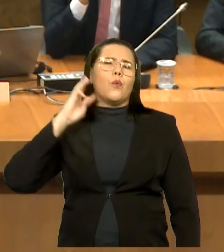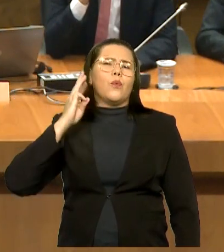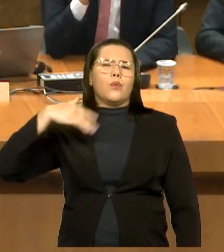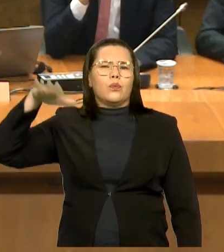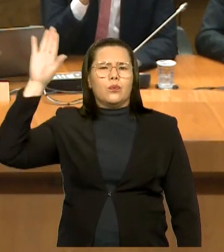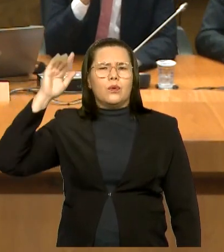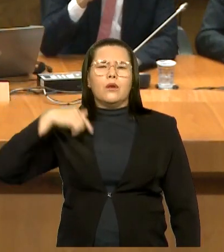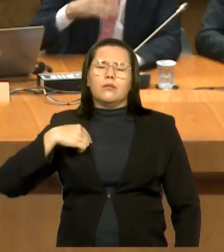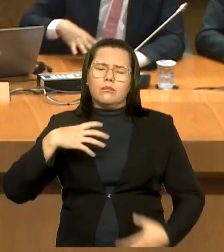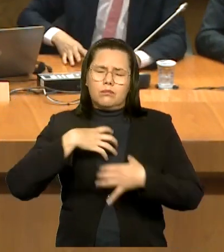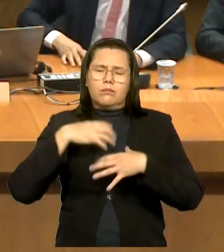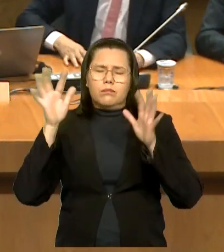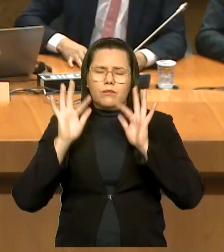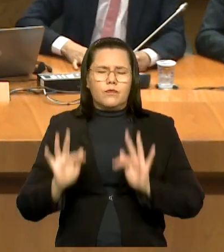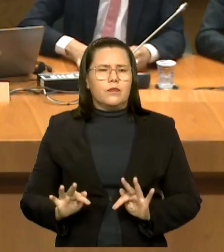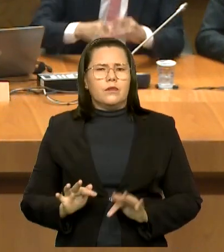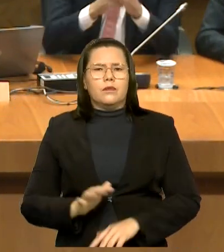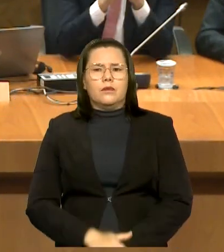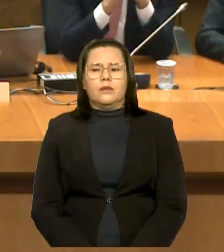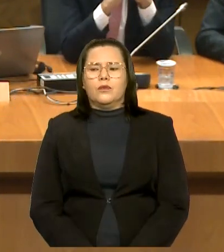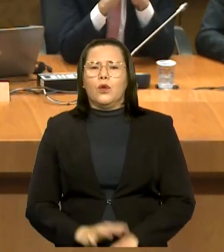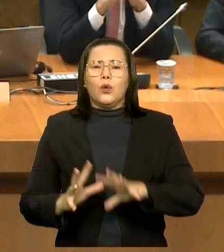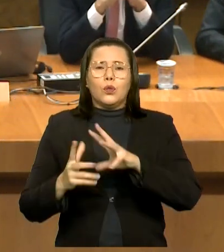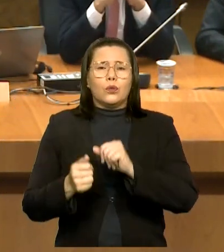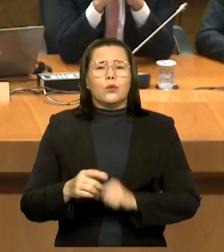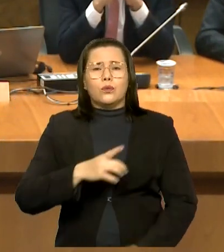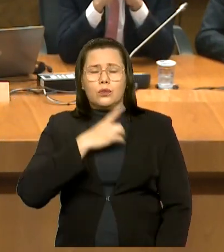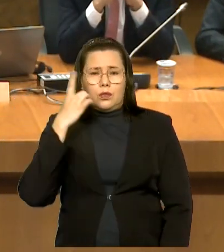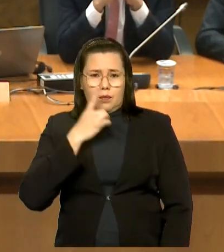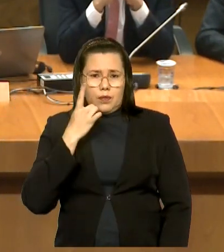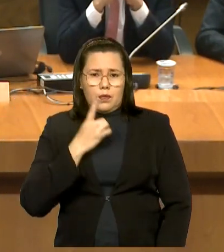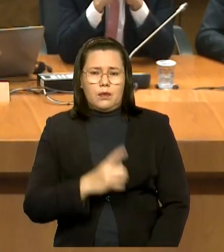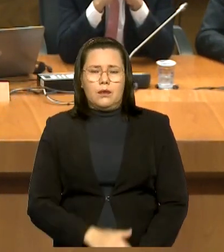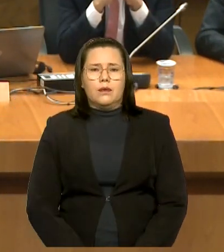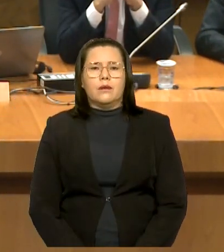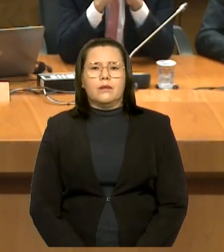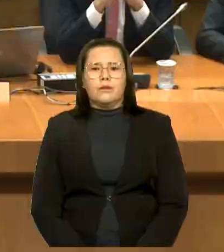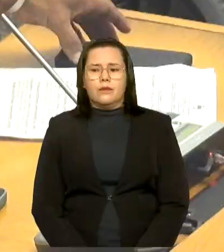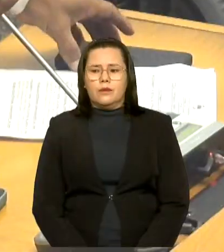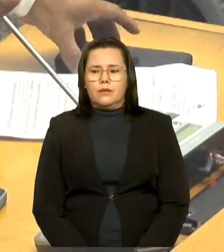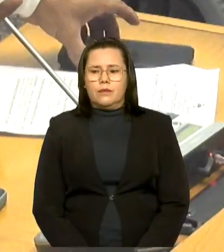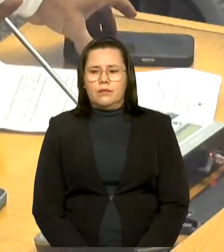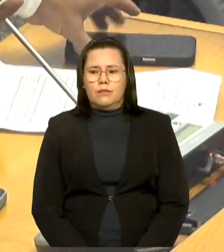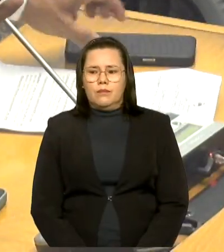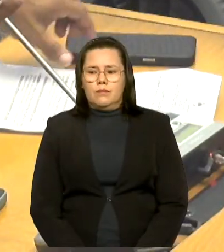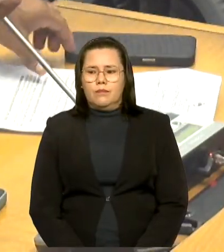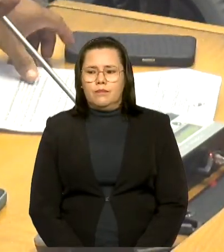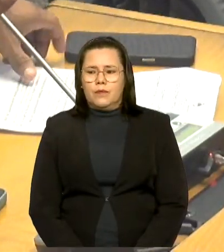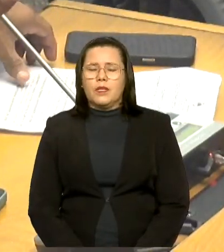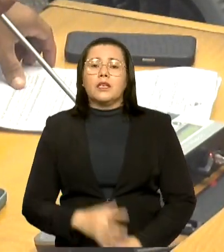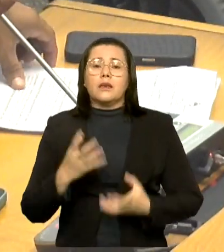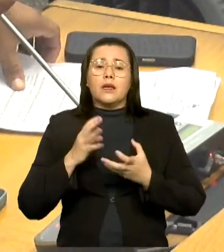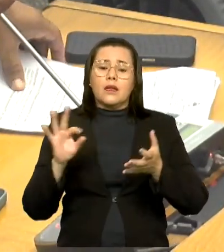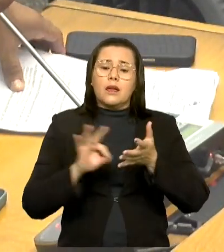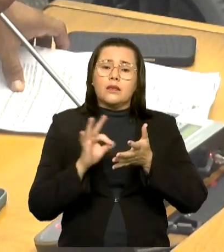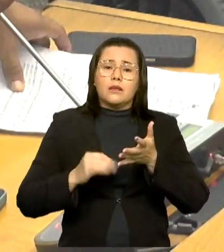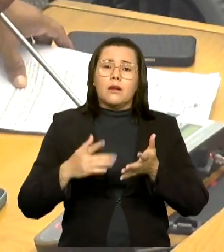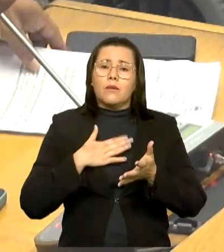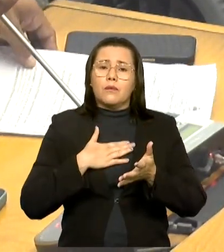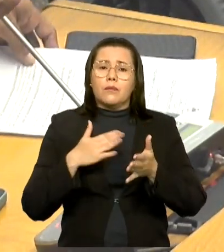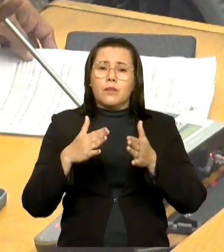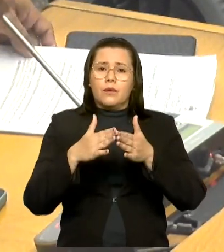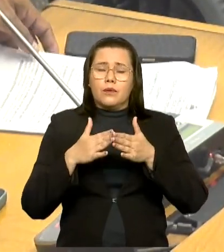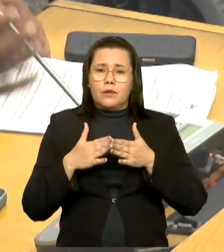Fico feliz por todos os deputados que se colocaram à disposição para subscrever o requerimento